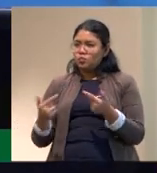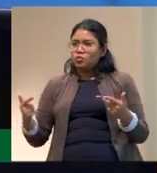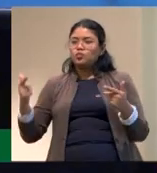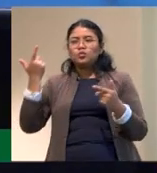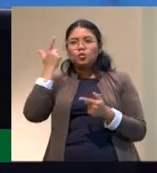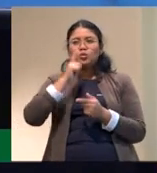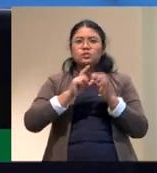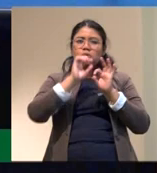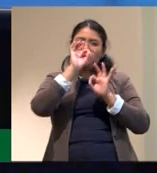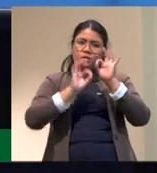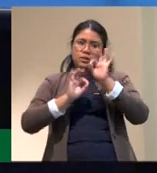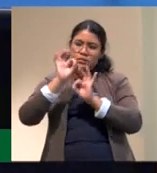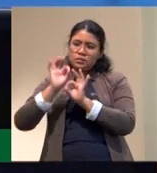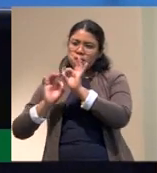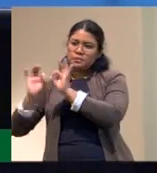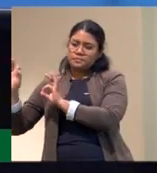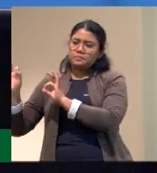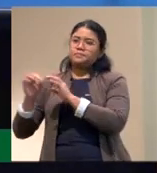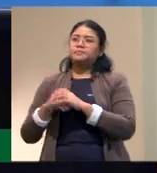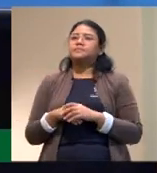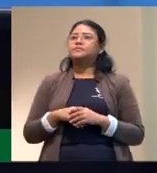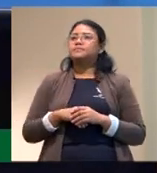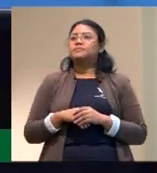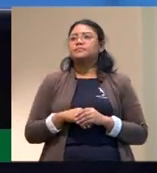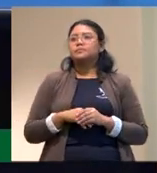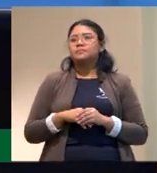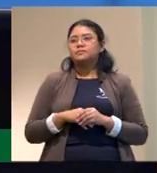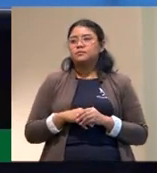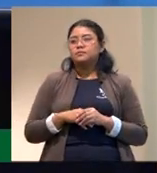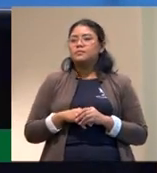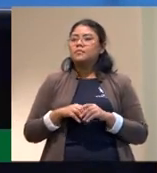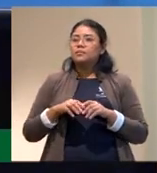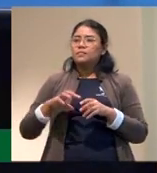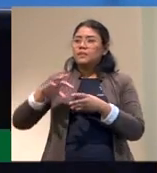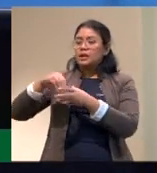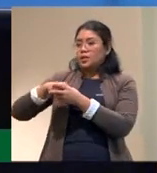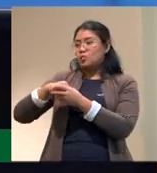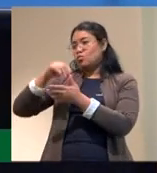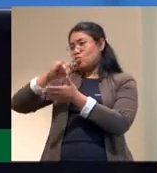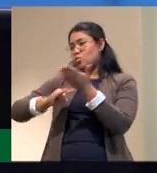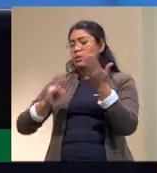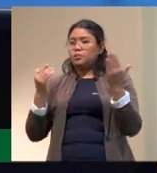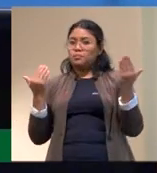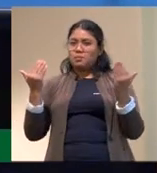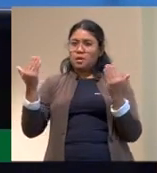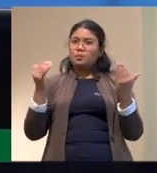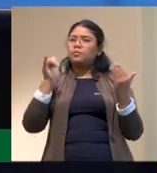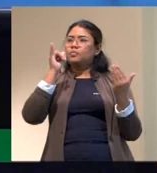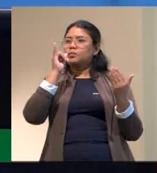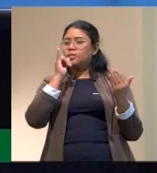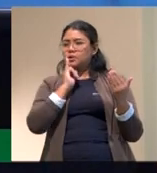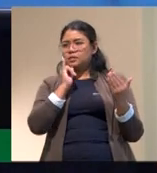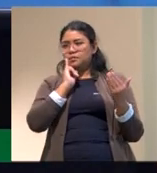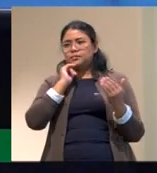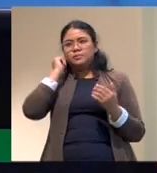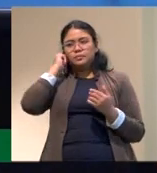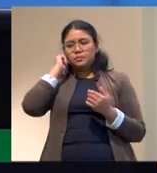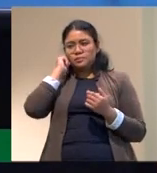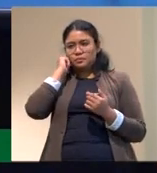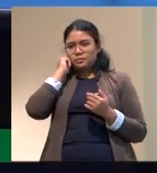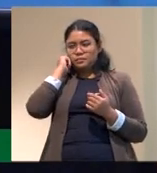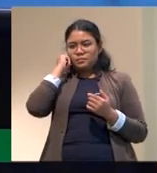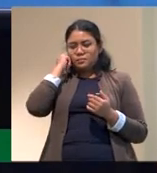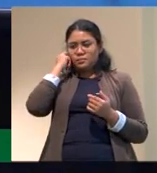sistematizar isso. Não só na educação infantil, mas esses outros documentos paralelos também, né? Adensamento do debate